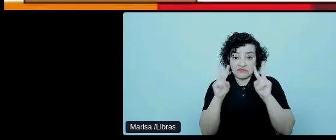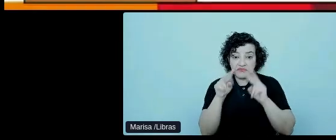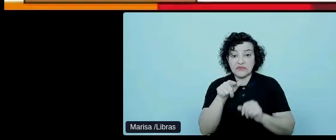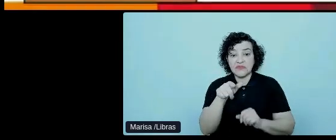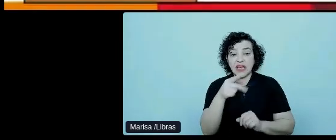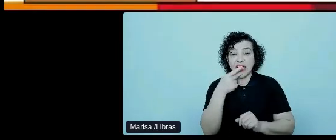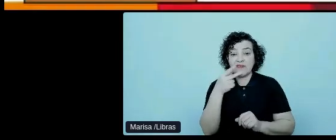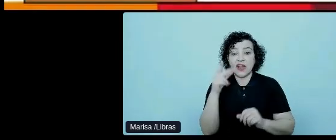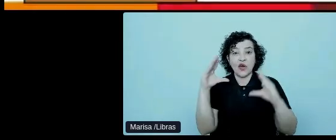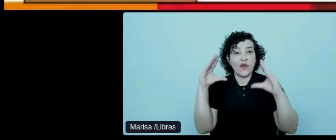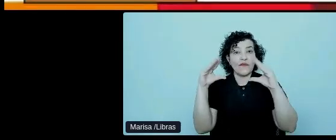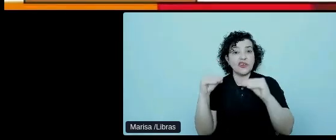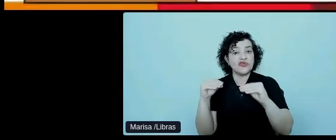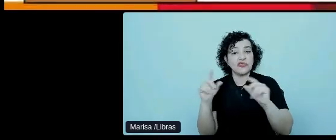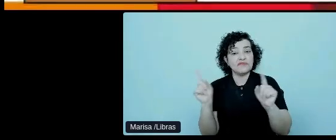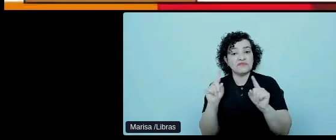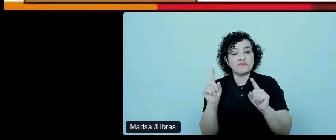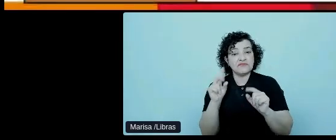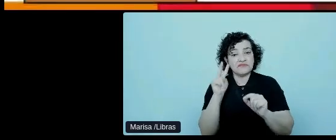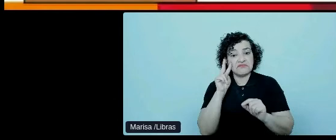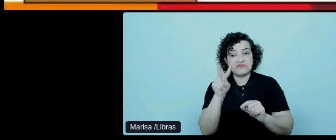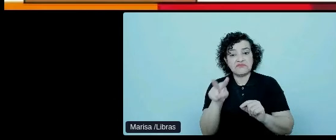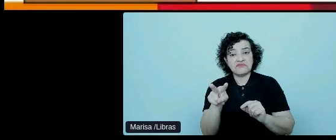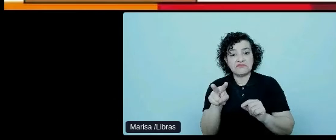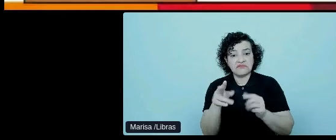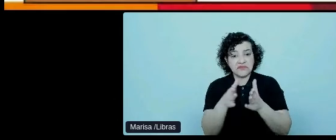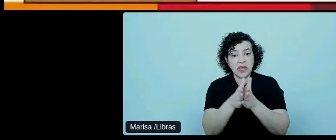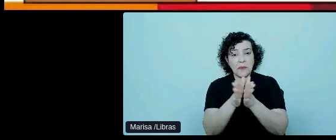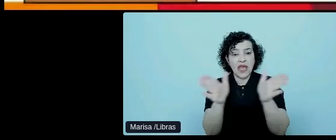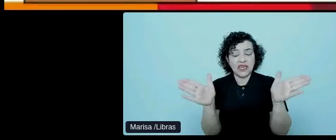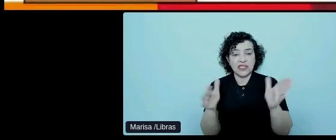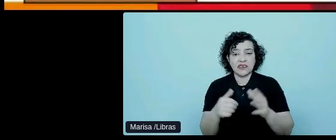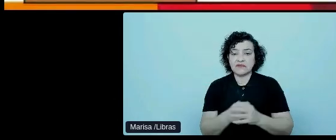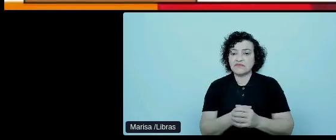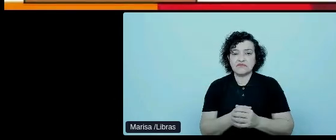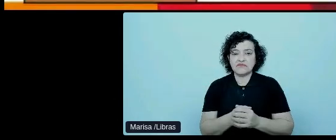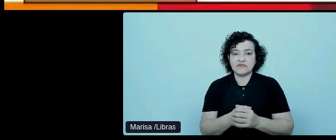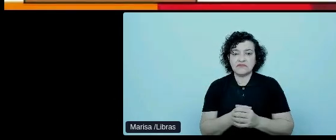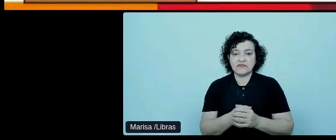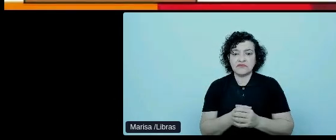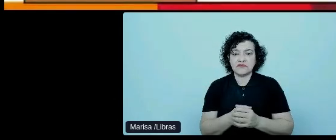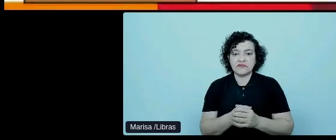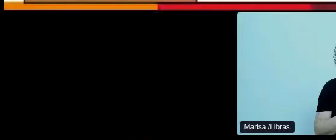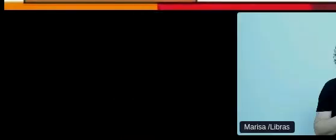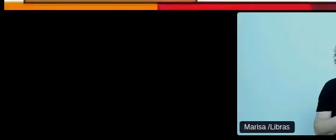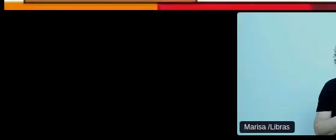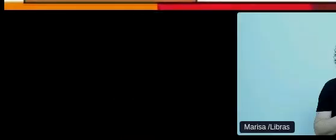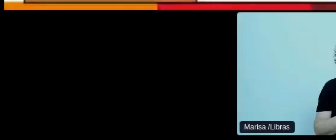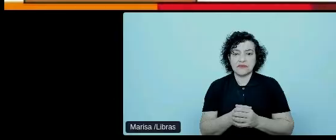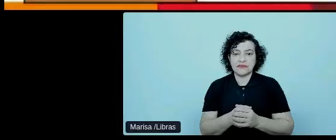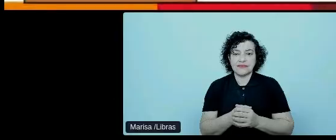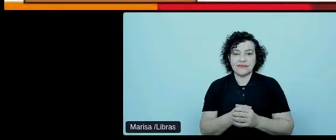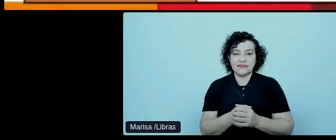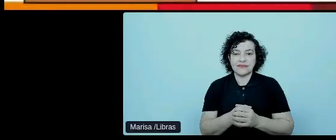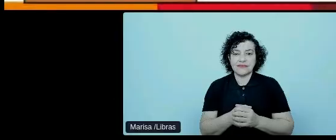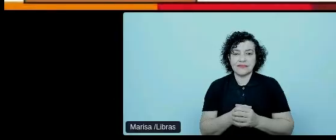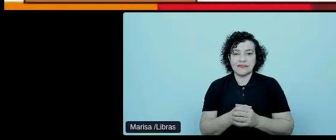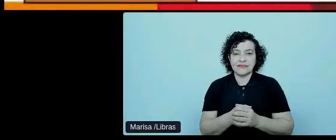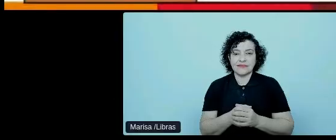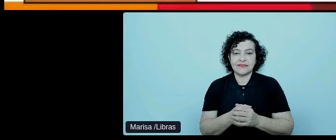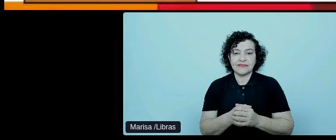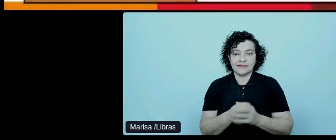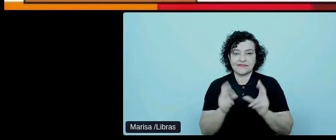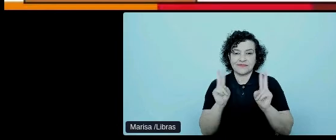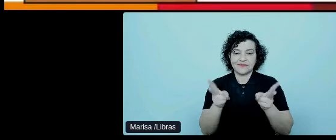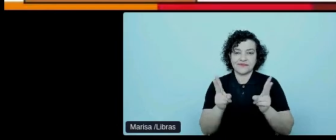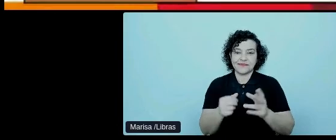O slide também dá pra ver, só Tá, a não tua sei câmera por que que fechou. mas enfim. Segue o baile aí. Segue o